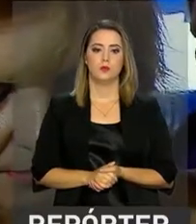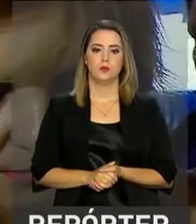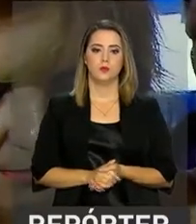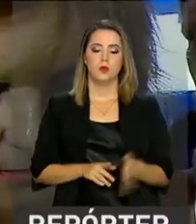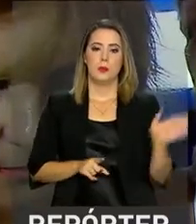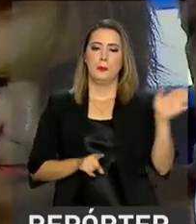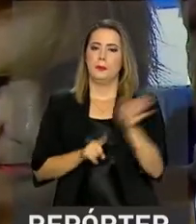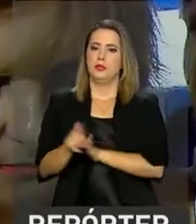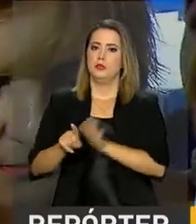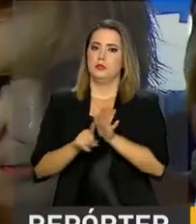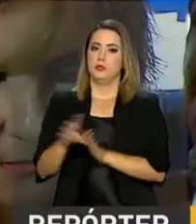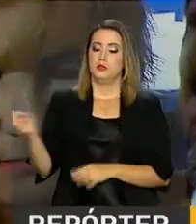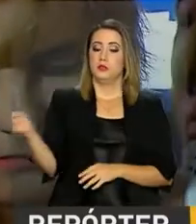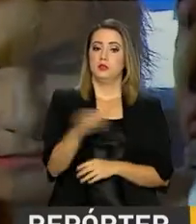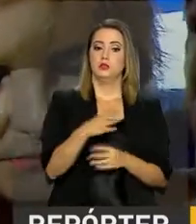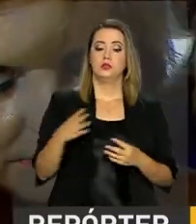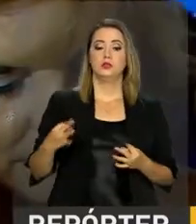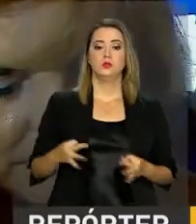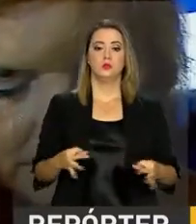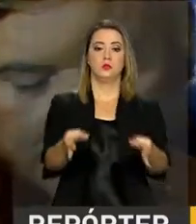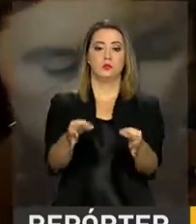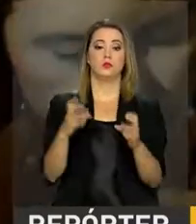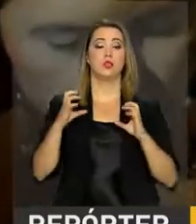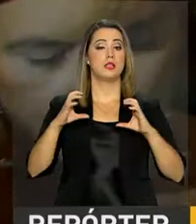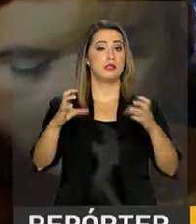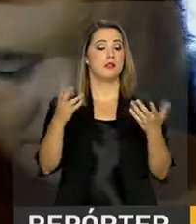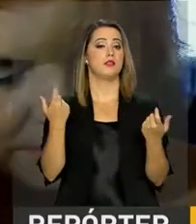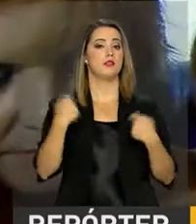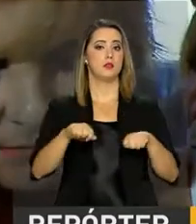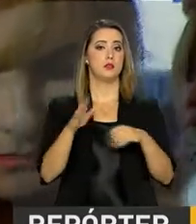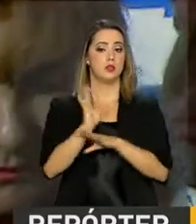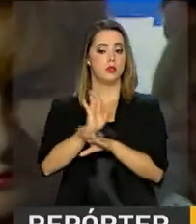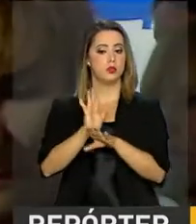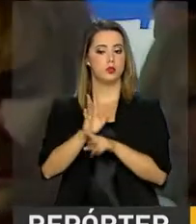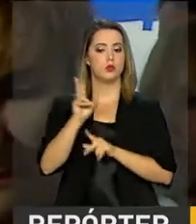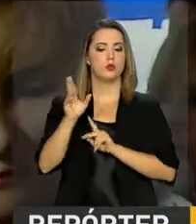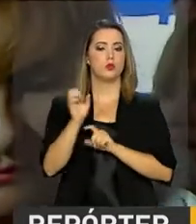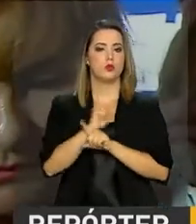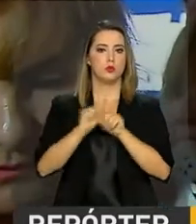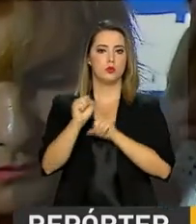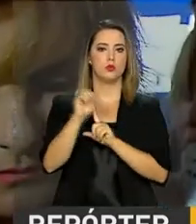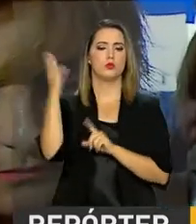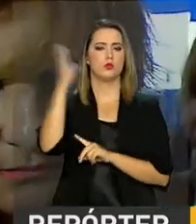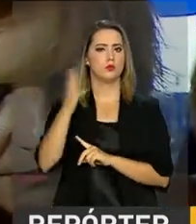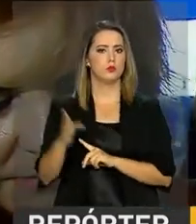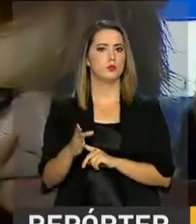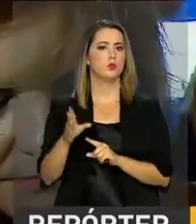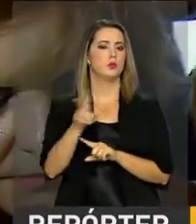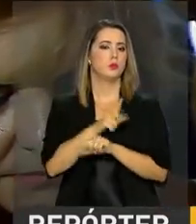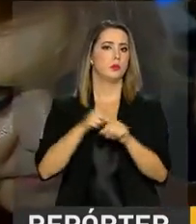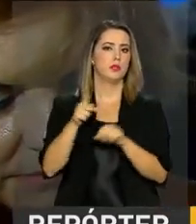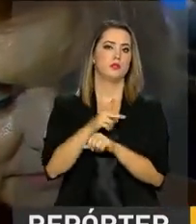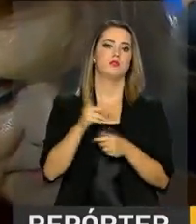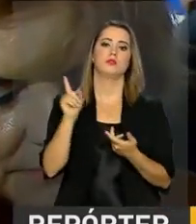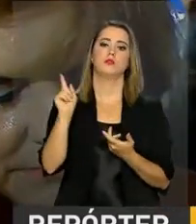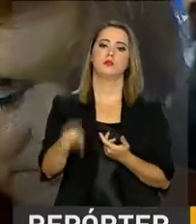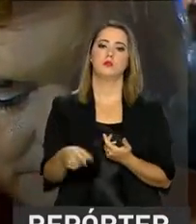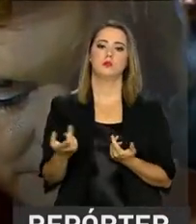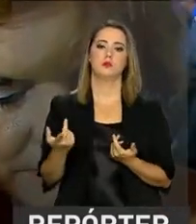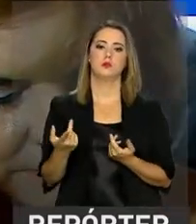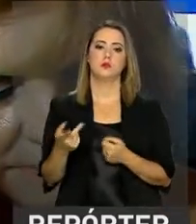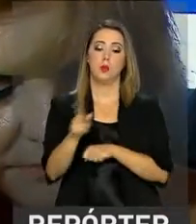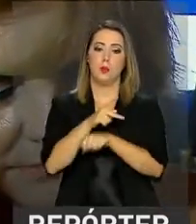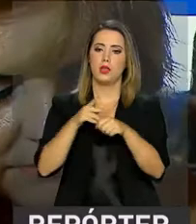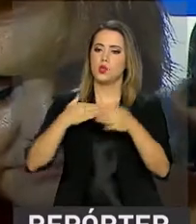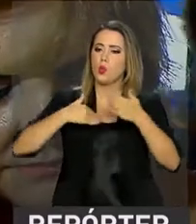pesquisa e inovação a ciência ele precisa do apoio da sociedade brasileira o país e não é assim e assim